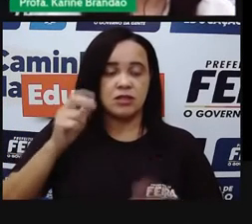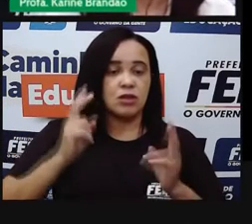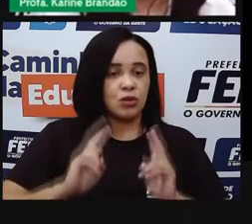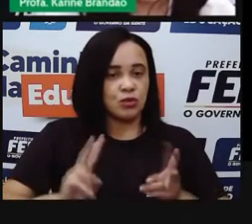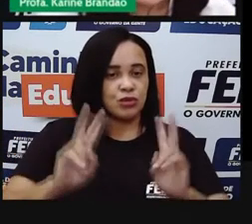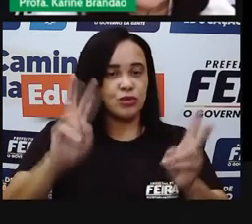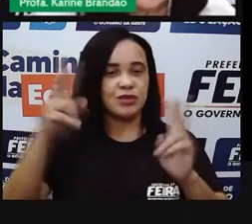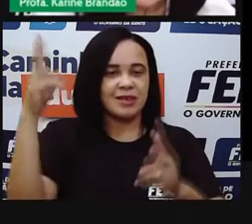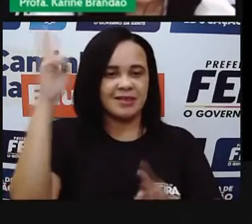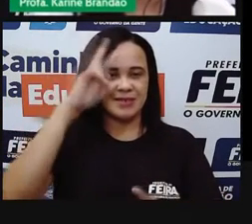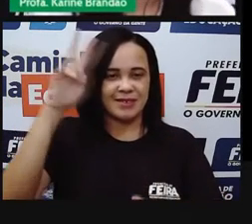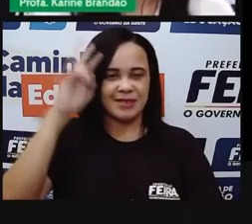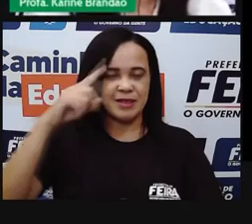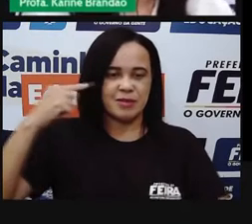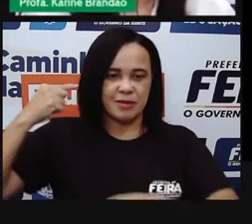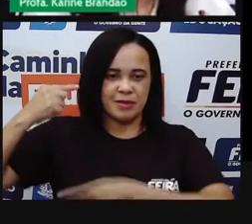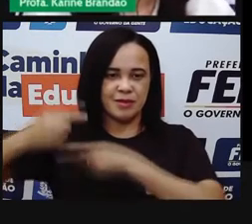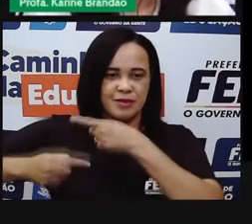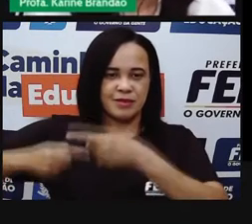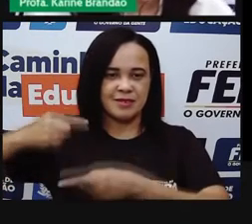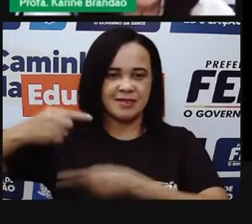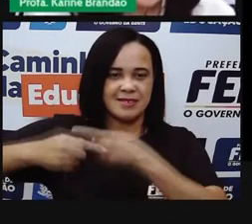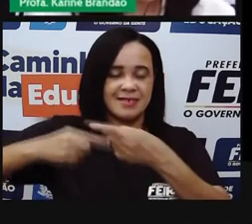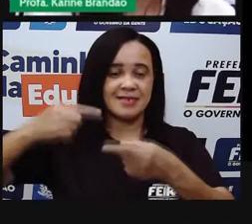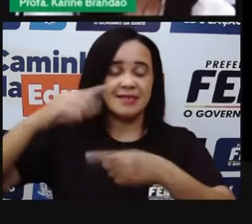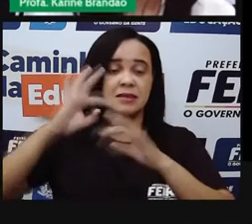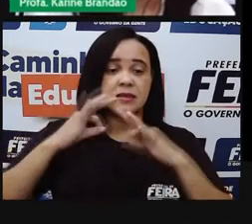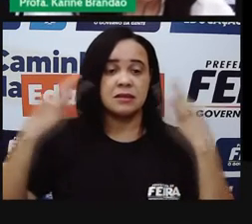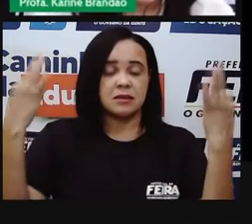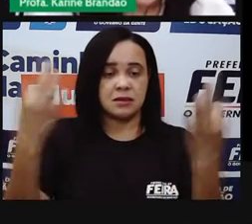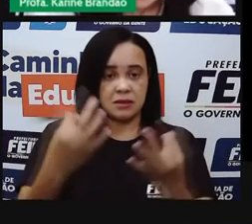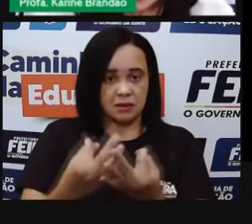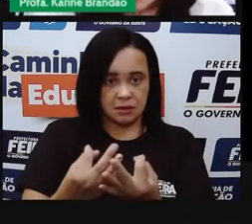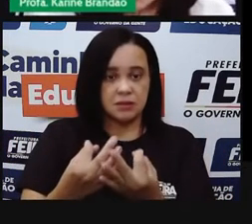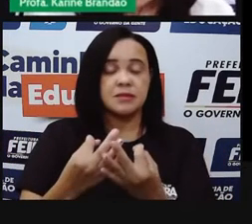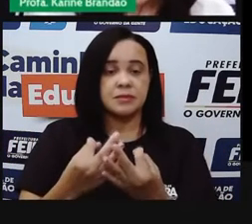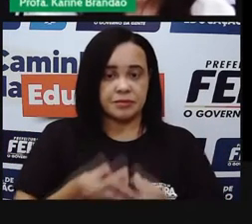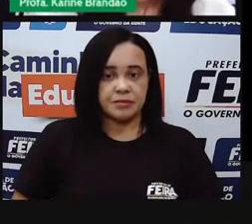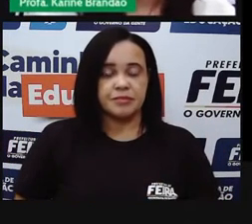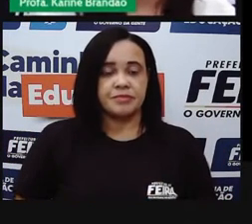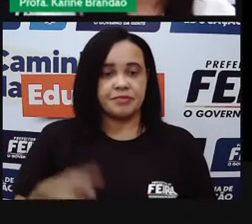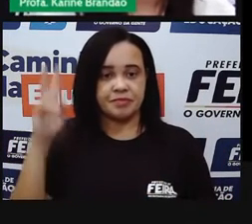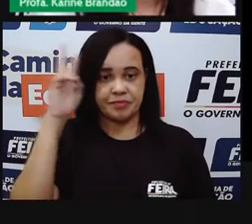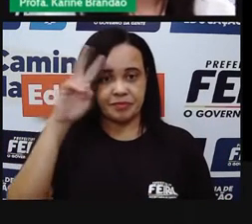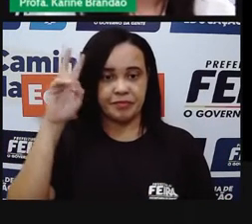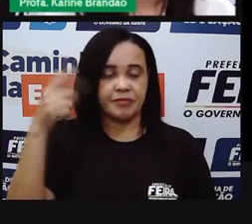da aula sobre nossas heranças, né? Falando sobre identidade e as nossas heranças.